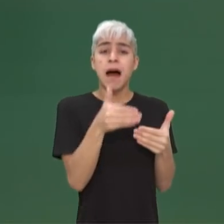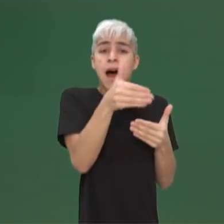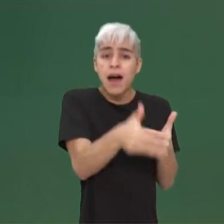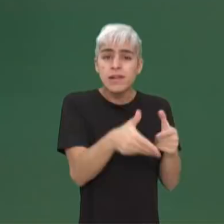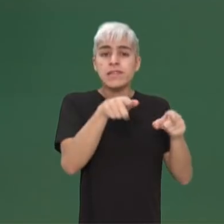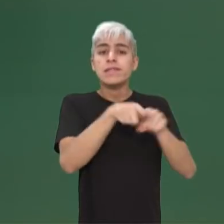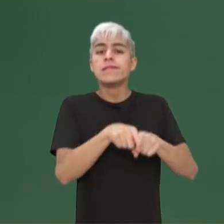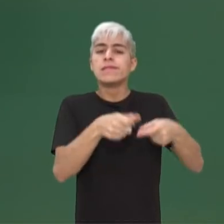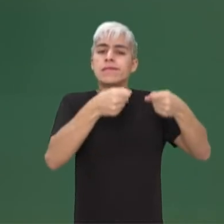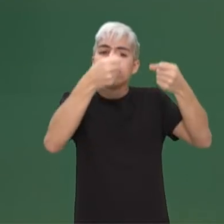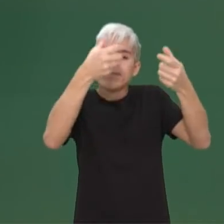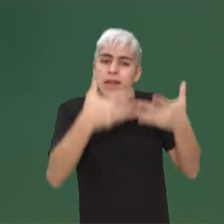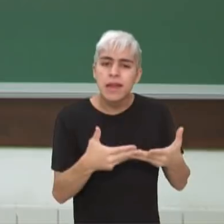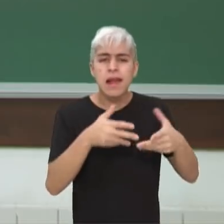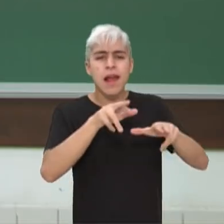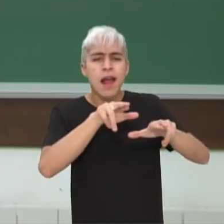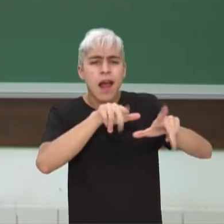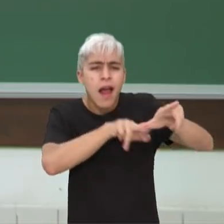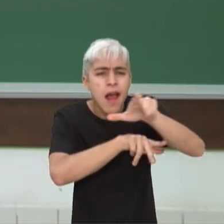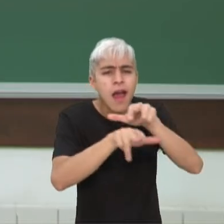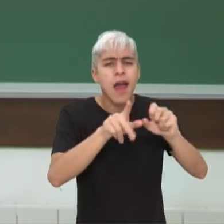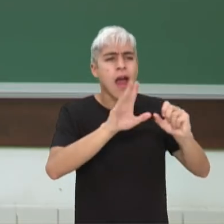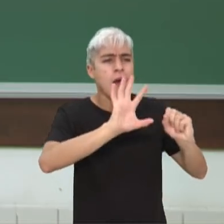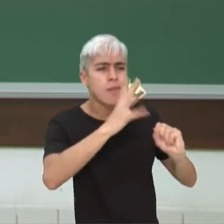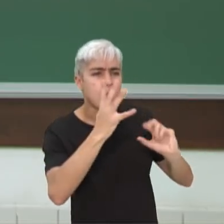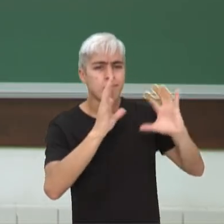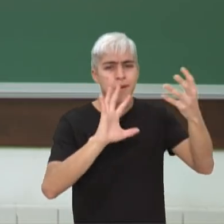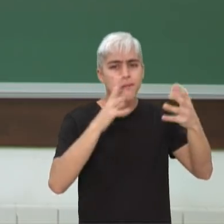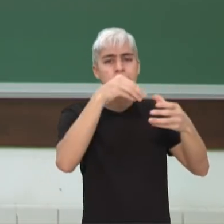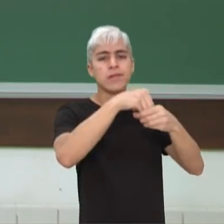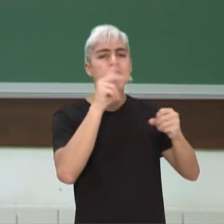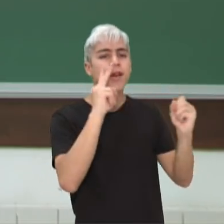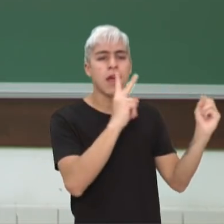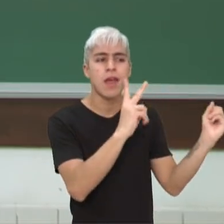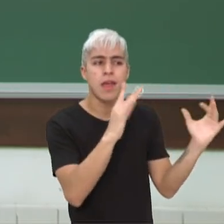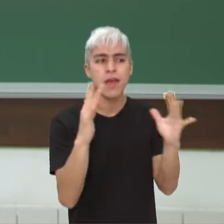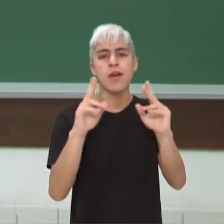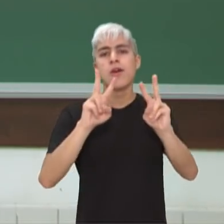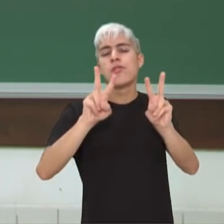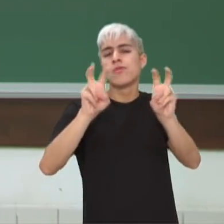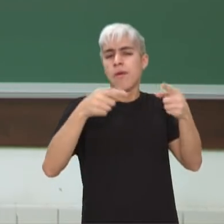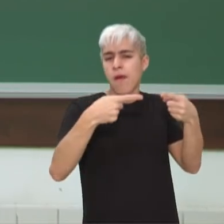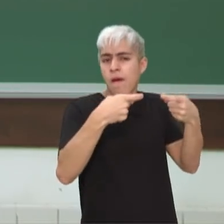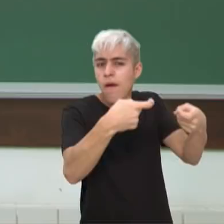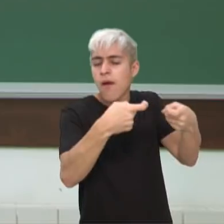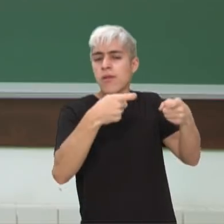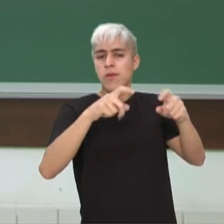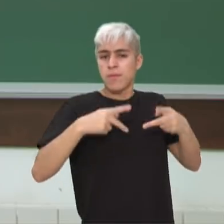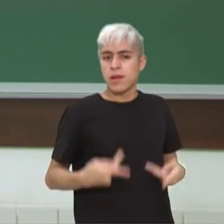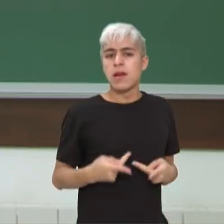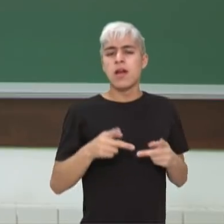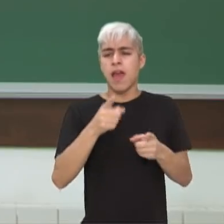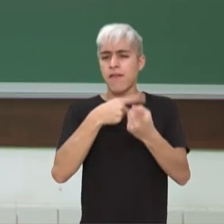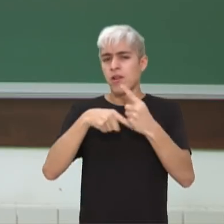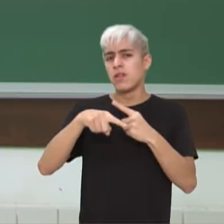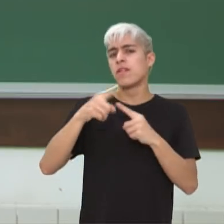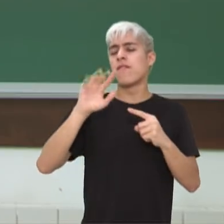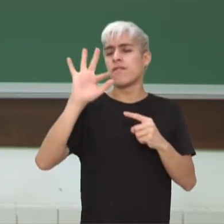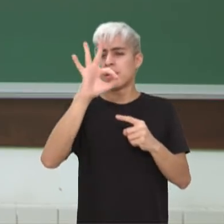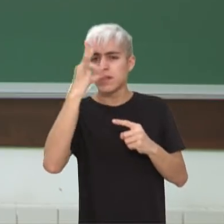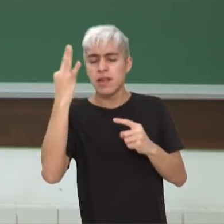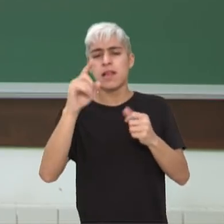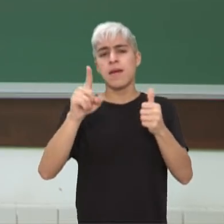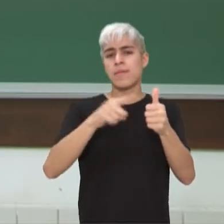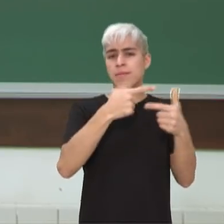falamos também sobre diversos acontecimentos históricos referentes aos conflitos da humanidade. Falei sobre a Revolução Francesa, falei sobre a Primeira Guerra